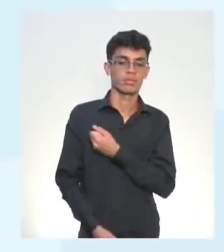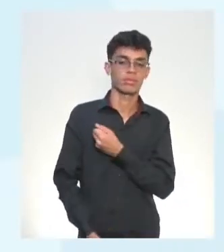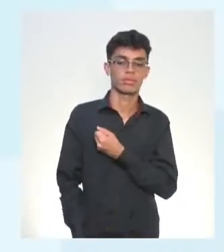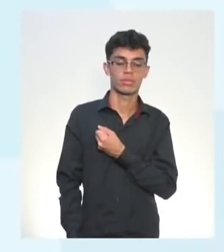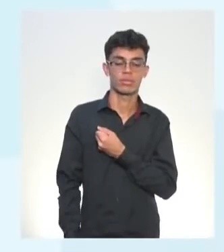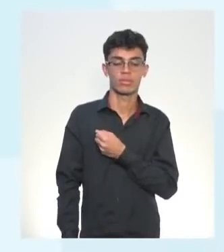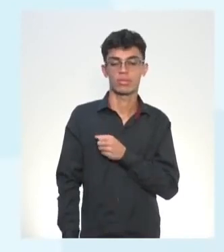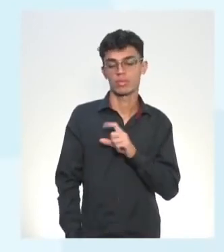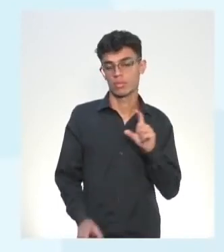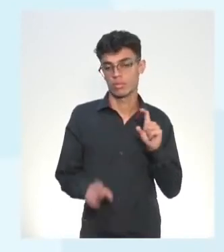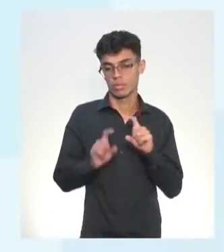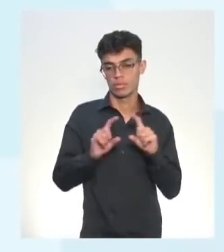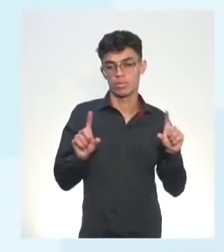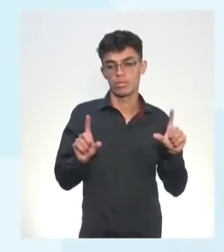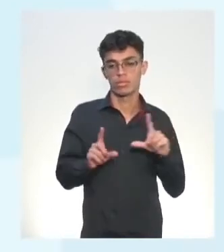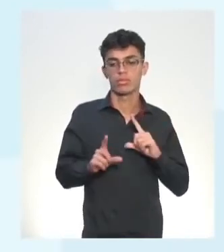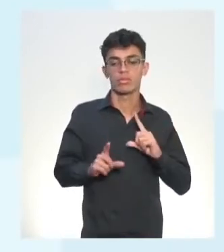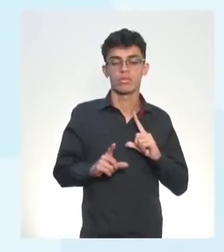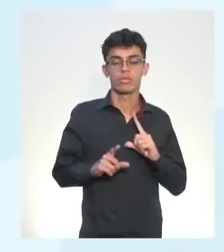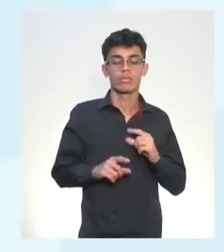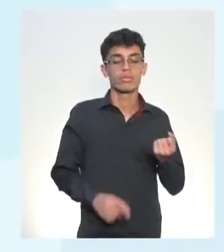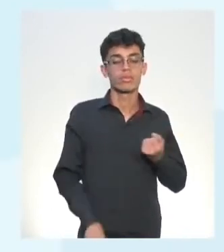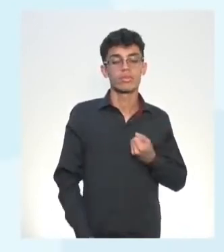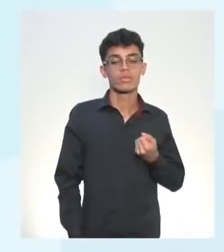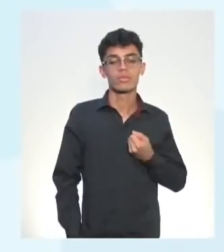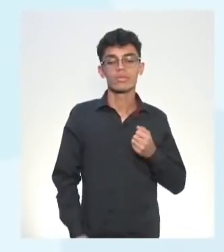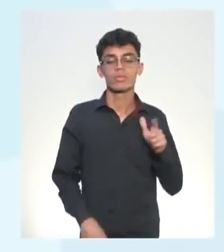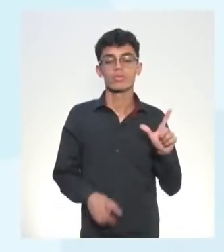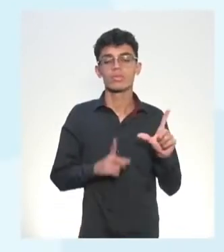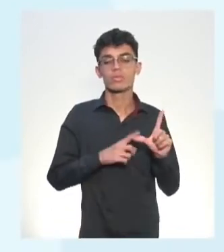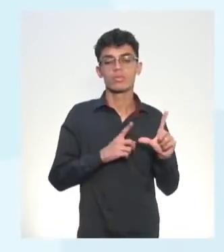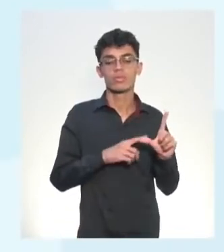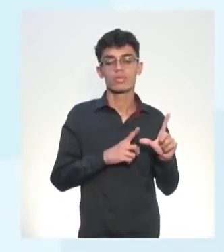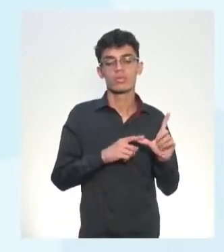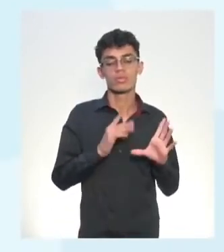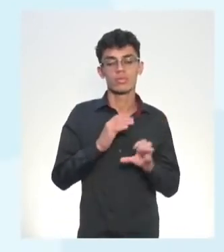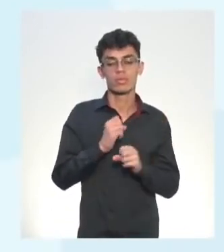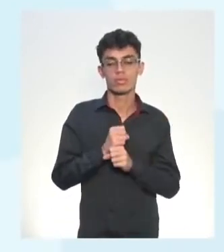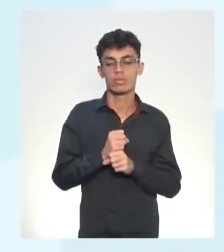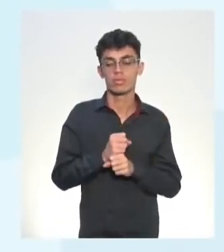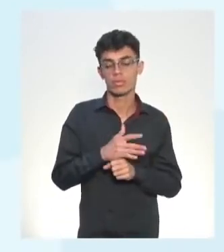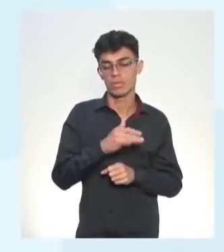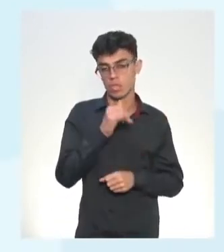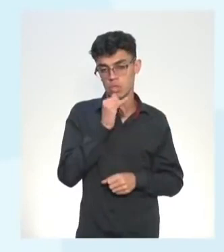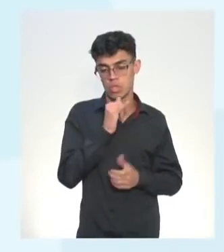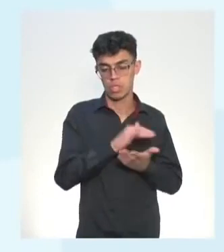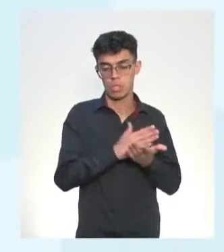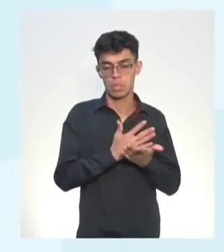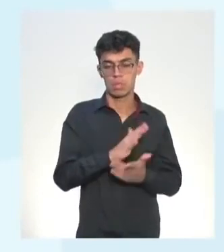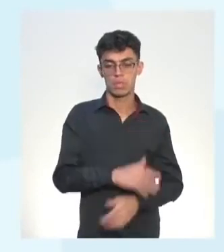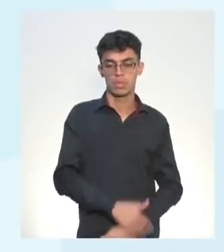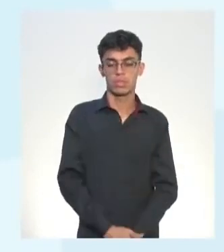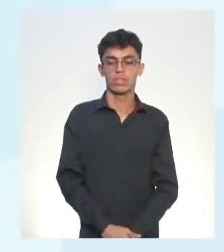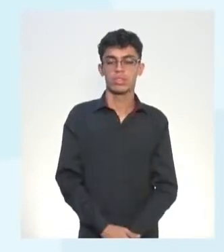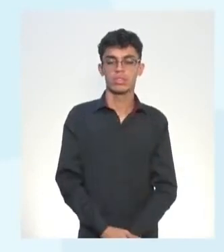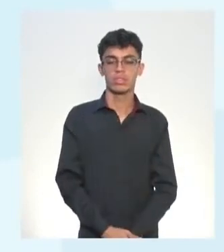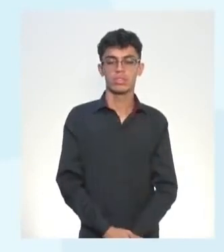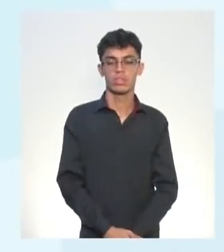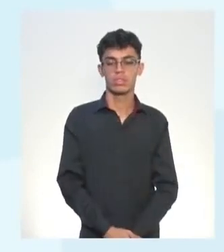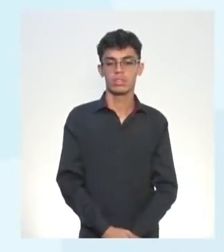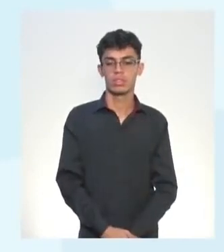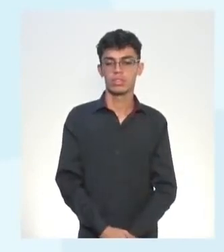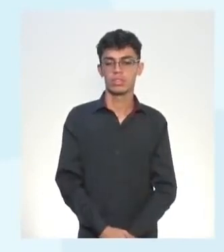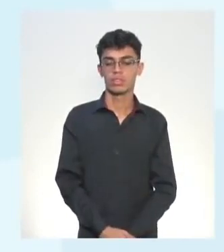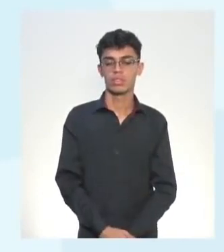é uma frase que tem números, letras e operações entre elas. Eu vou dar algum exemplo aqui, ó. Por exemplo, como eu